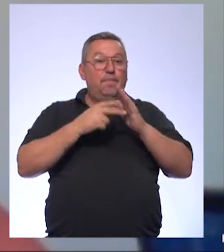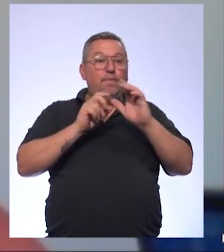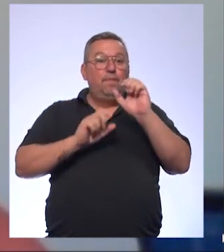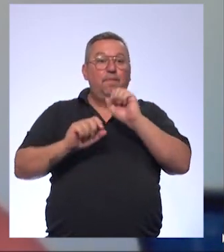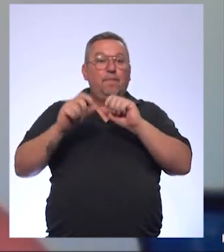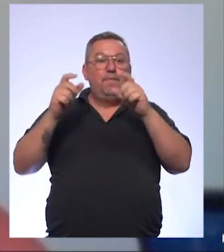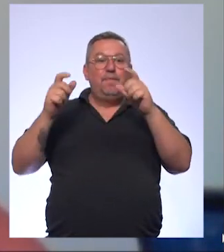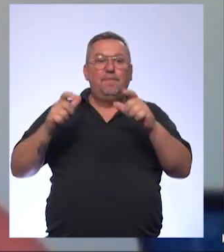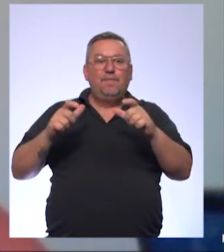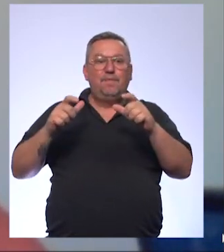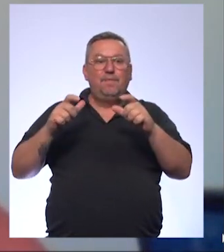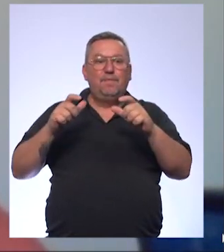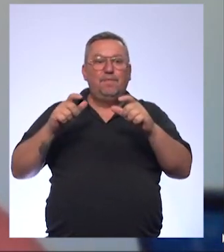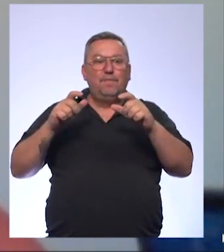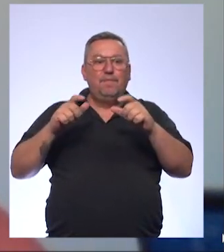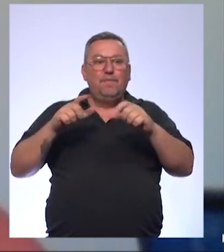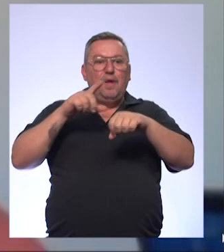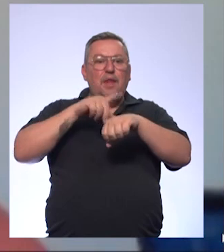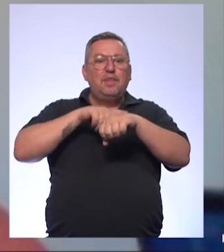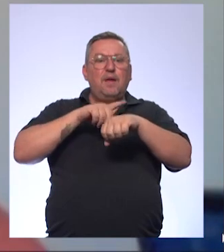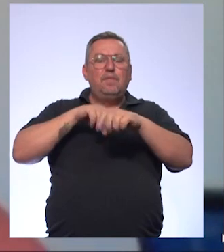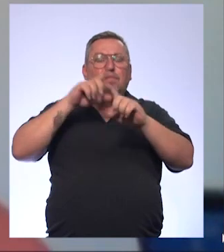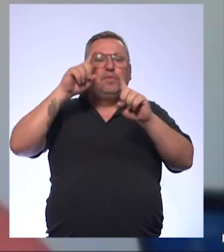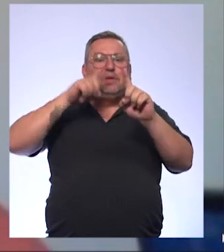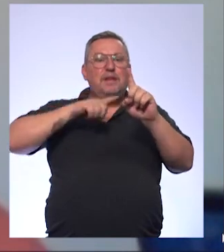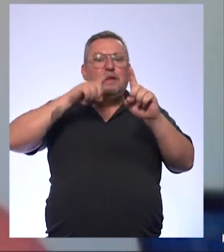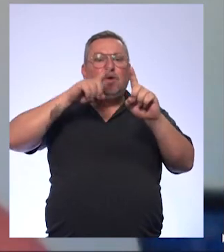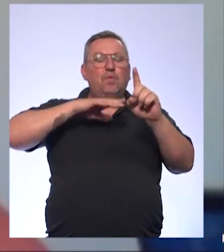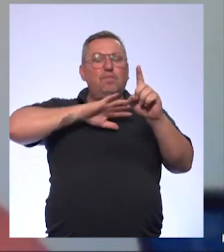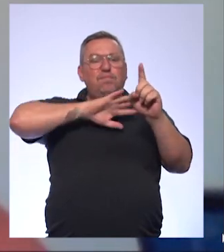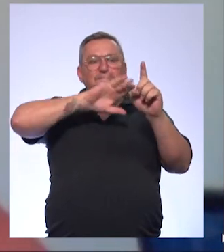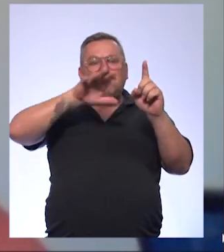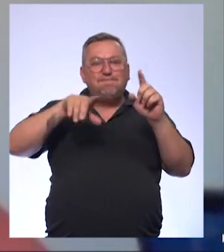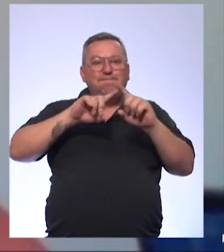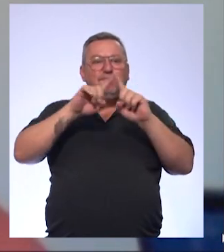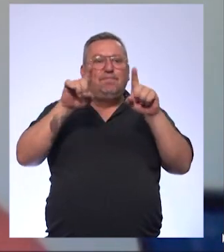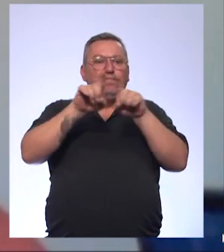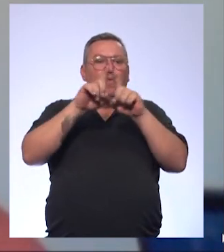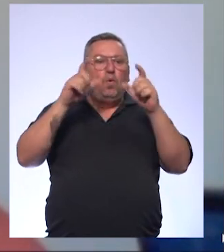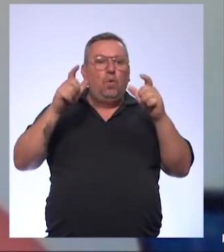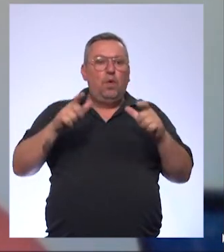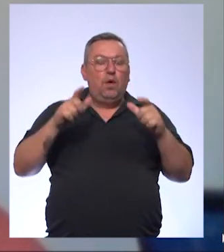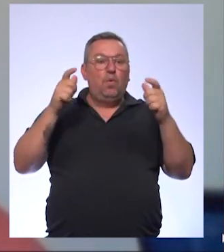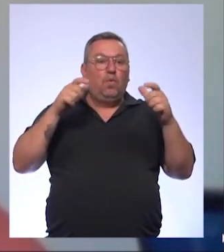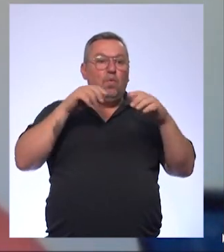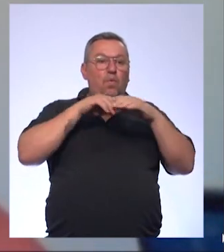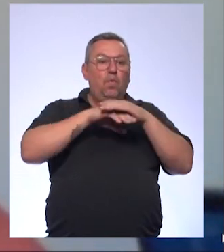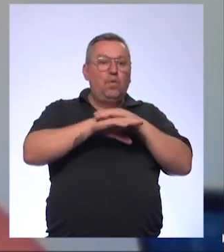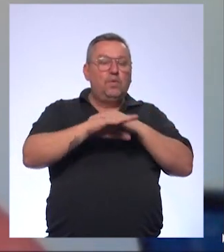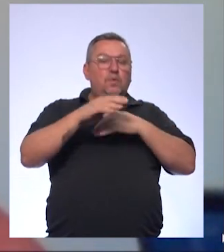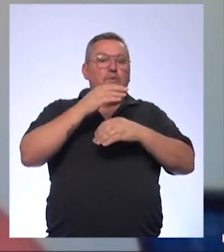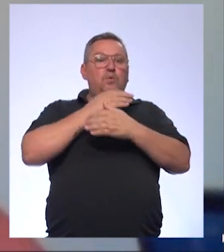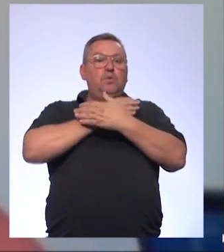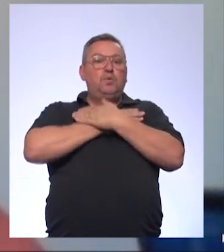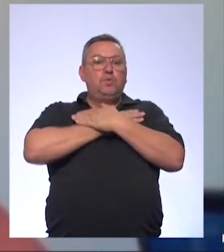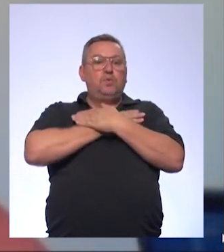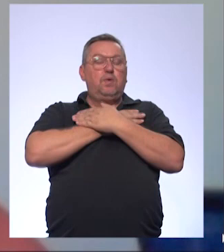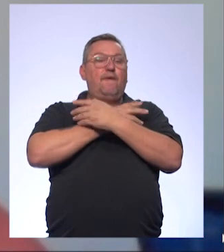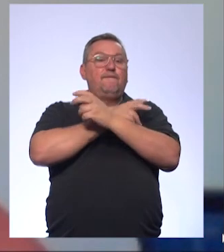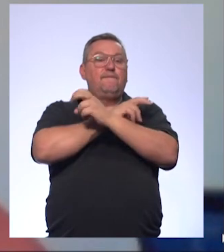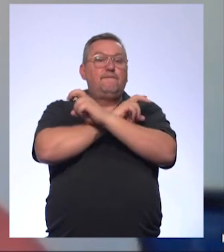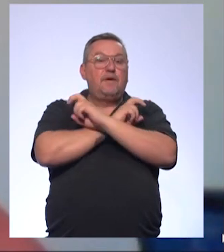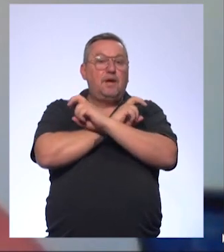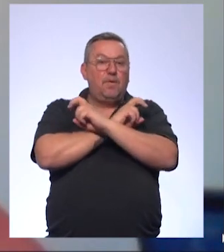um lugar de templo, o templo dos deuses, né? O Kevin disse que era um lugar onde guardavam as tumbas dos faraós. E